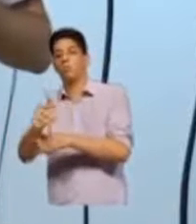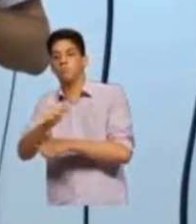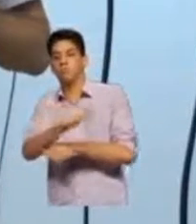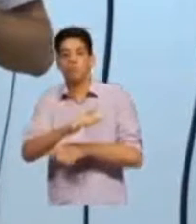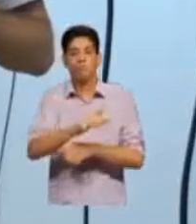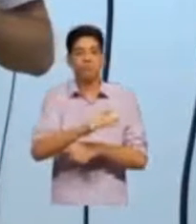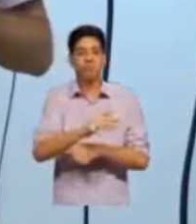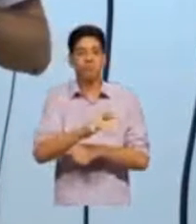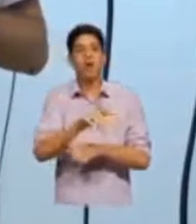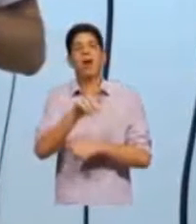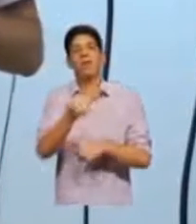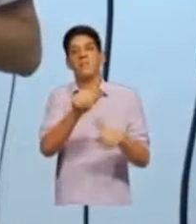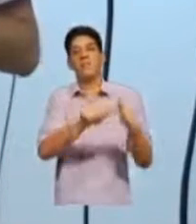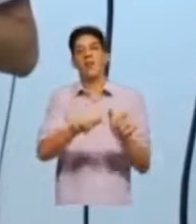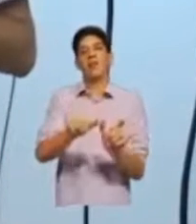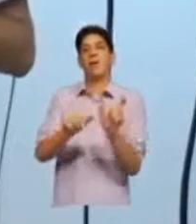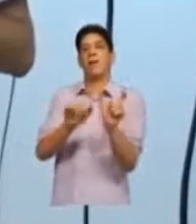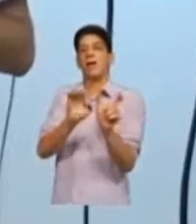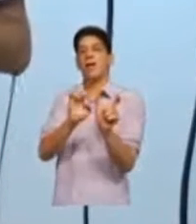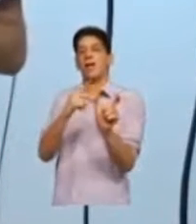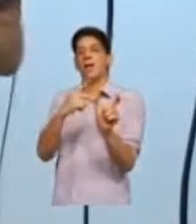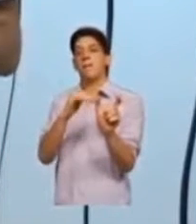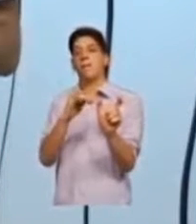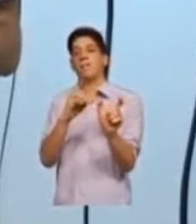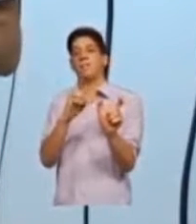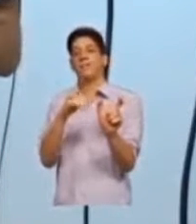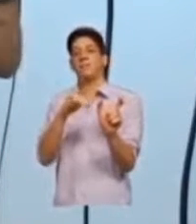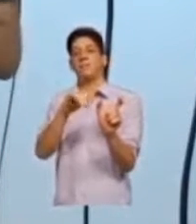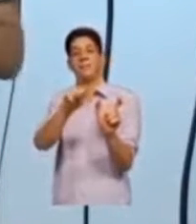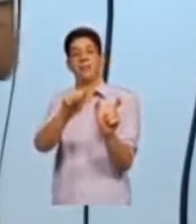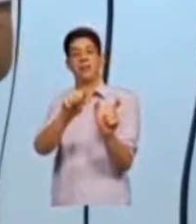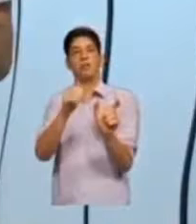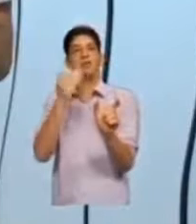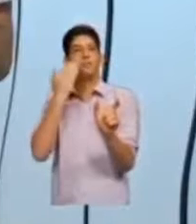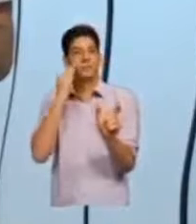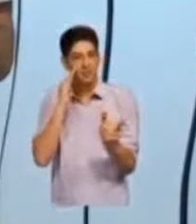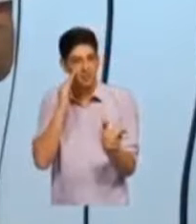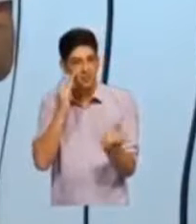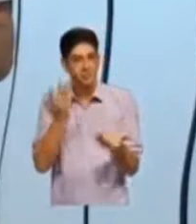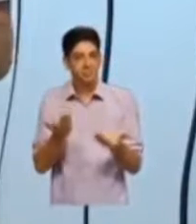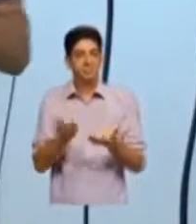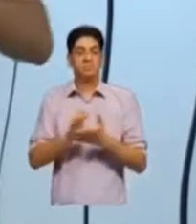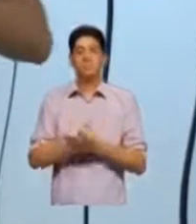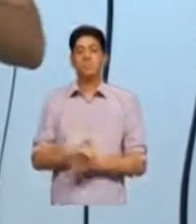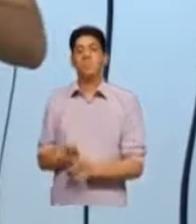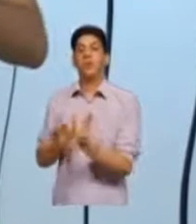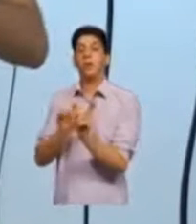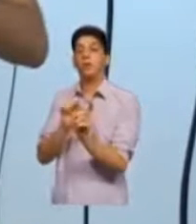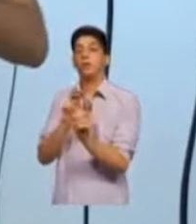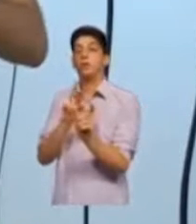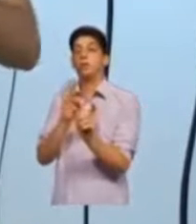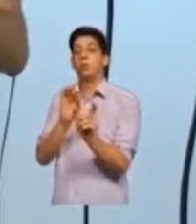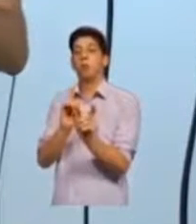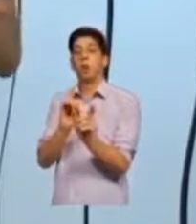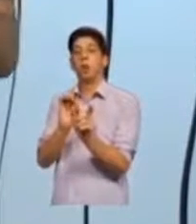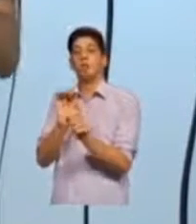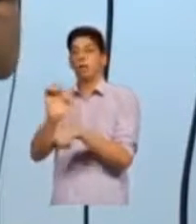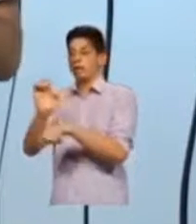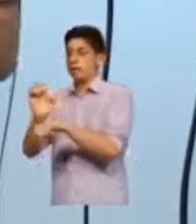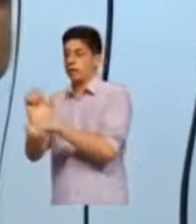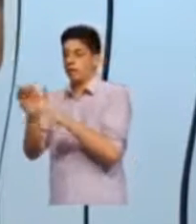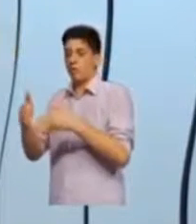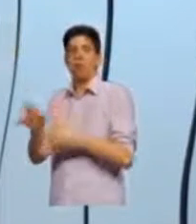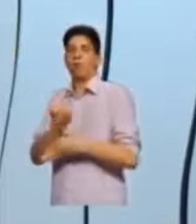aí eu classifico-a como uma epidemia. Surto, gente, eu posso classificá-lo não só no estado, mas, por exemplo,